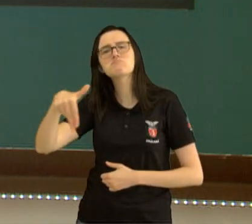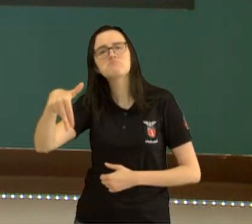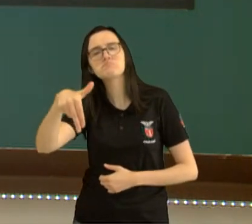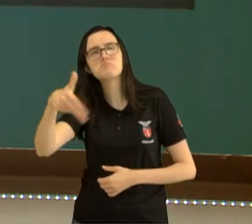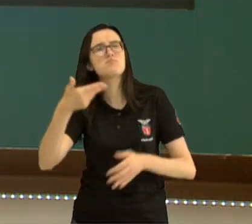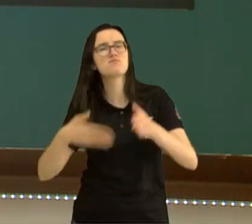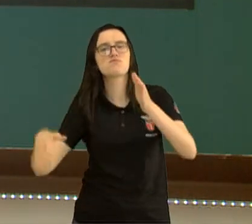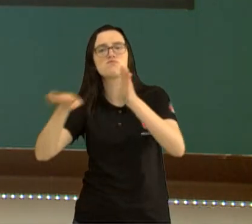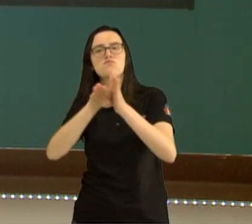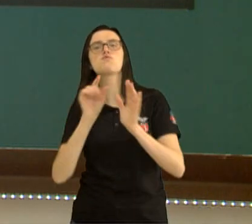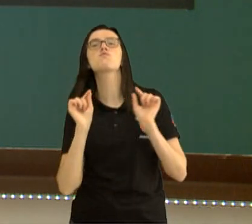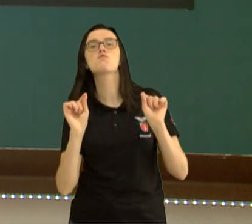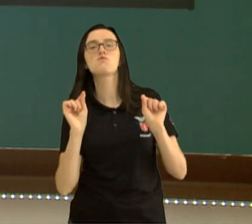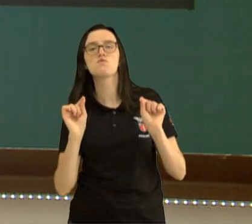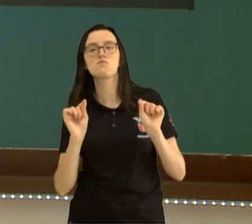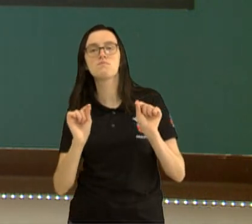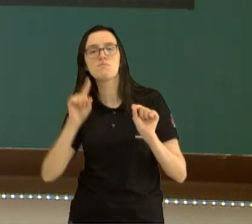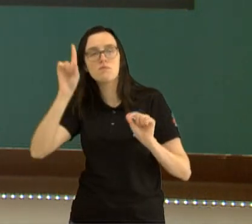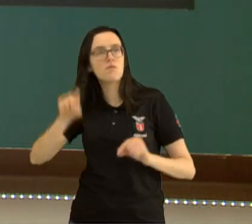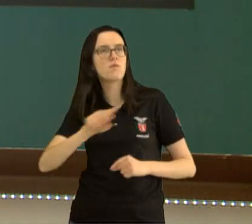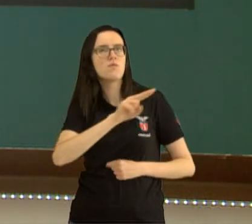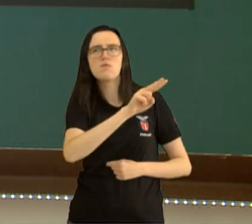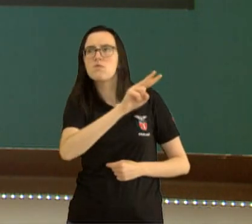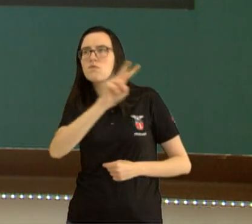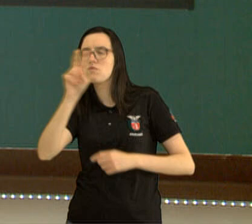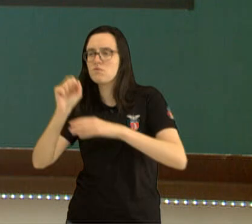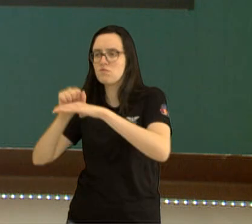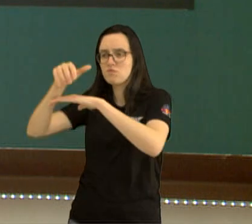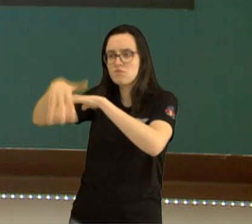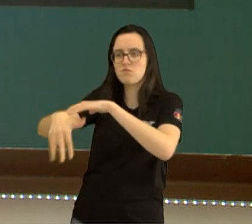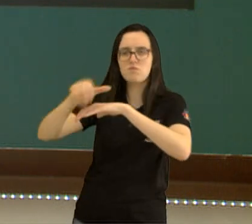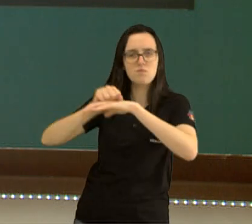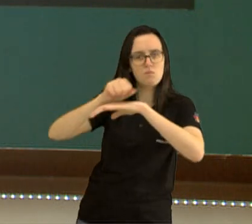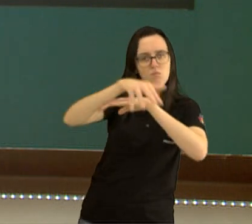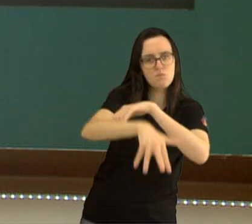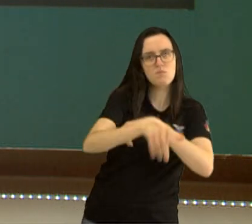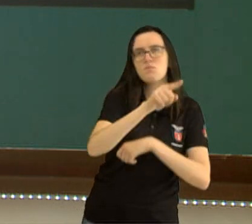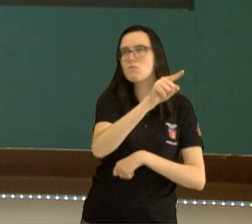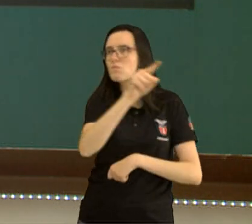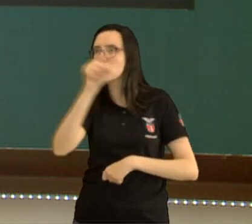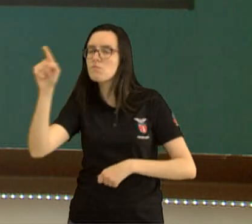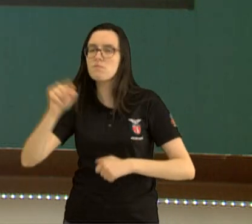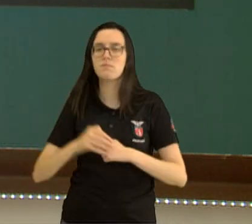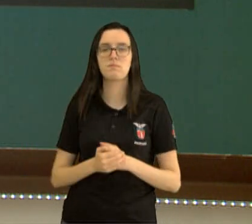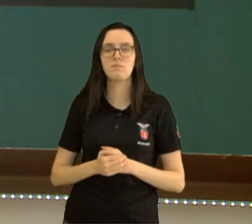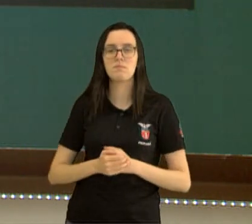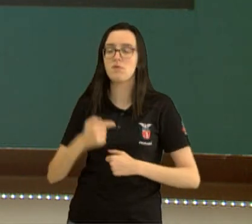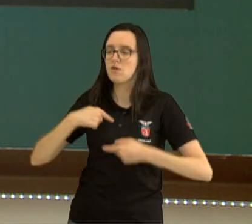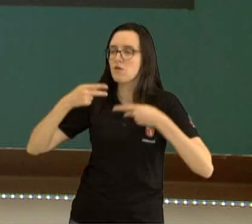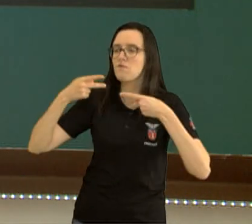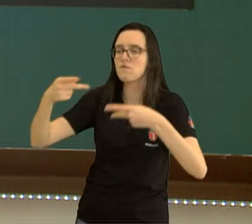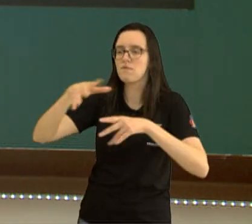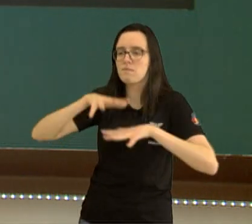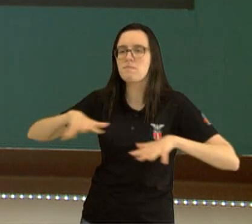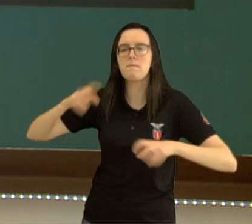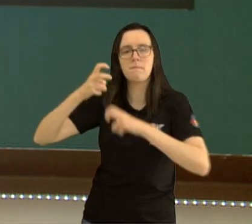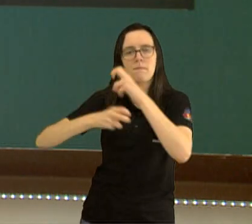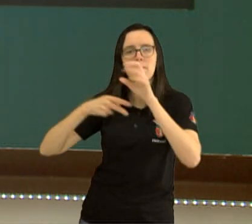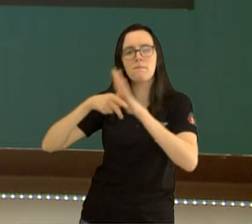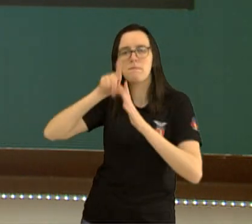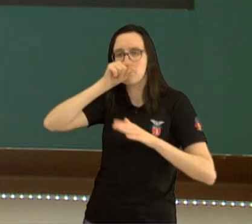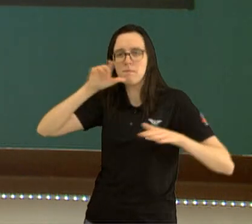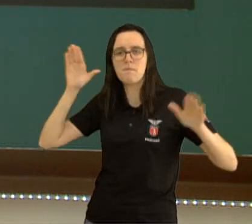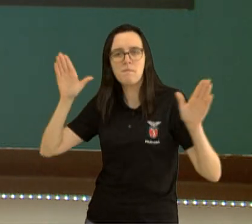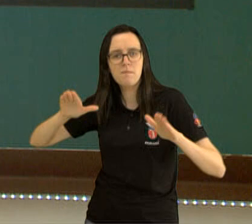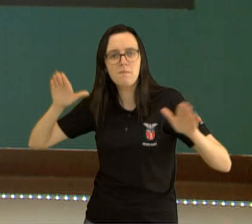até chegar na cascata, né, na cachoeira. Lá eu visitei o Parque das Aves, depois